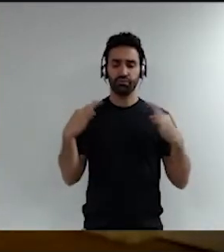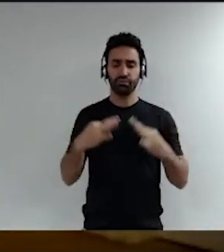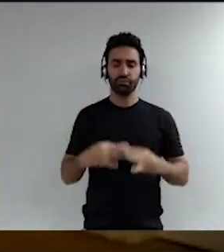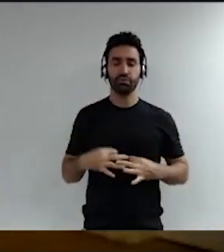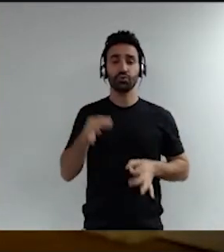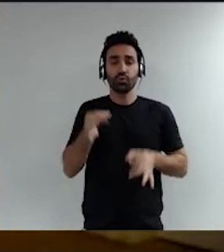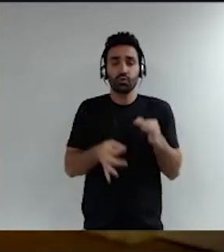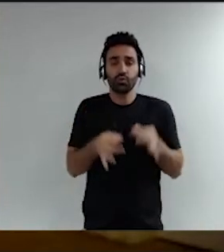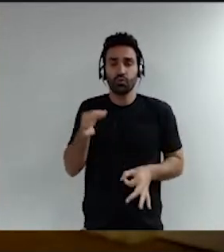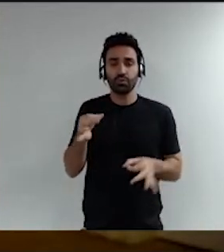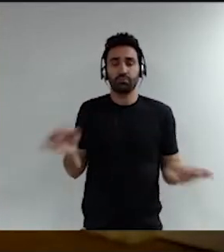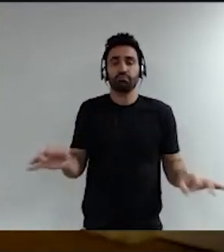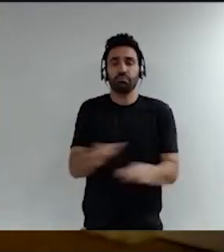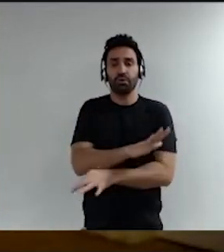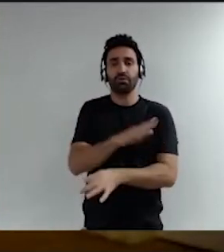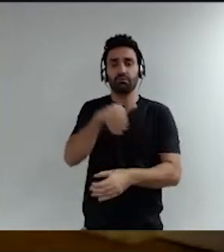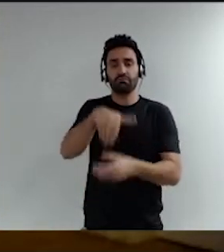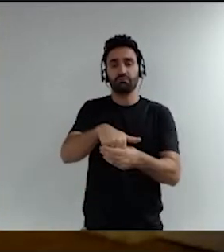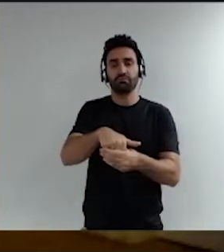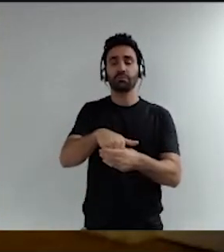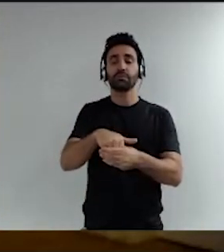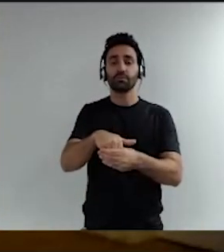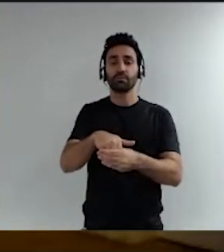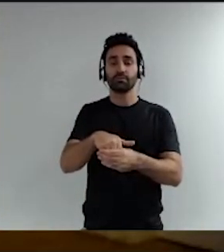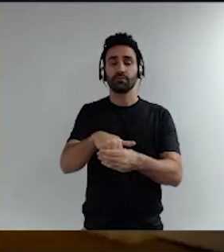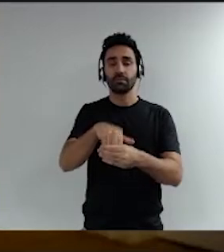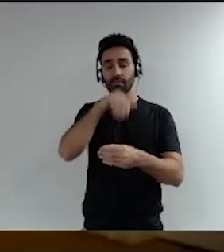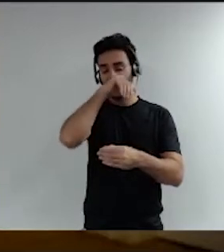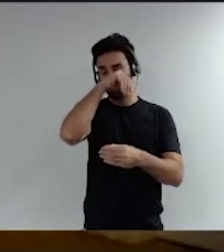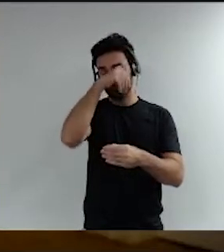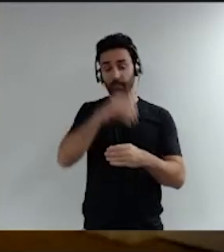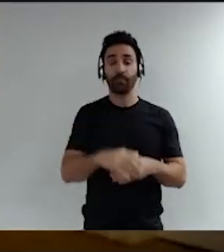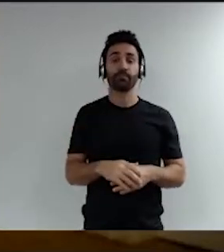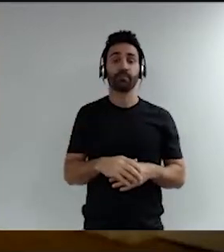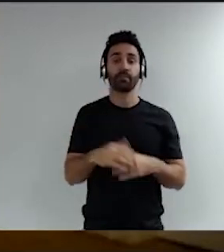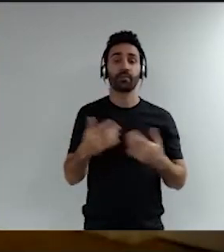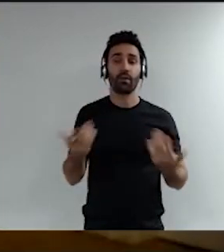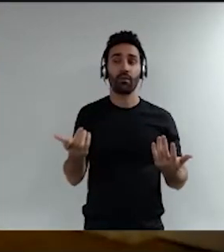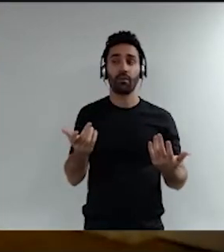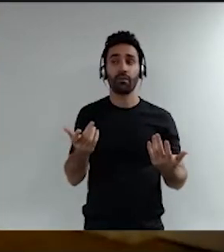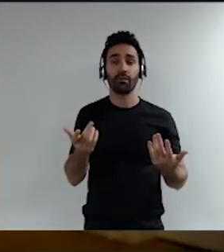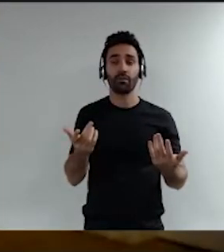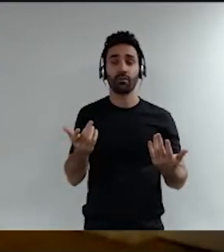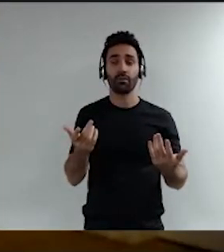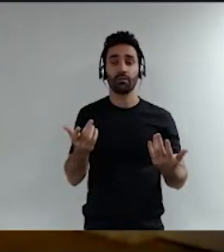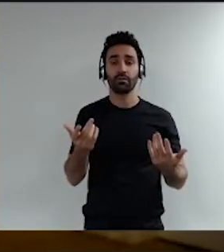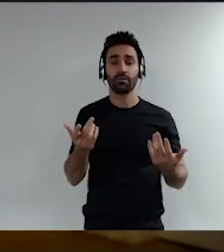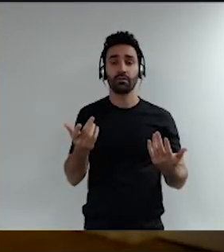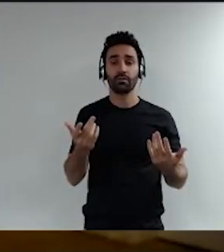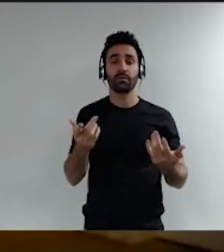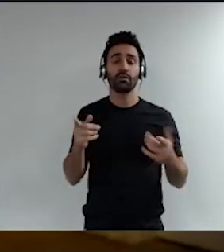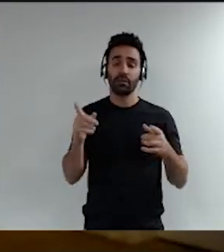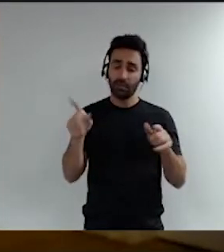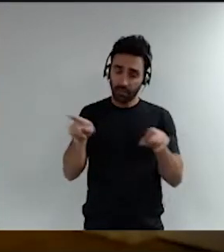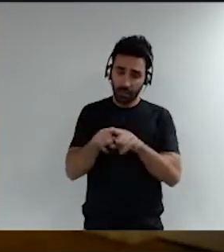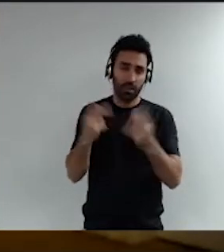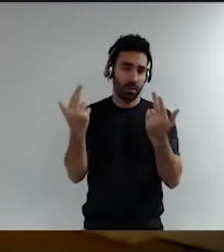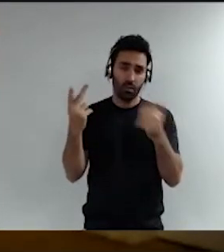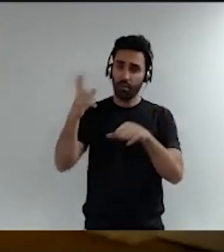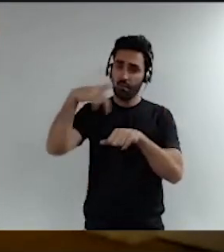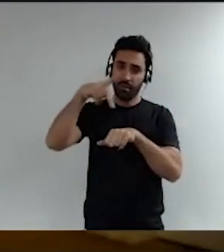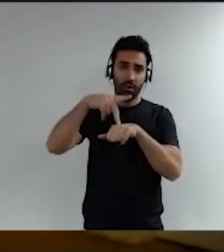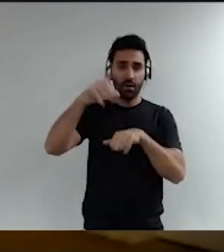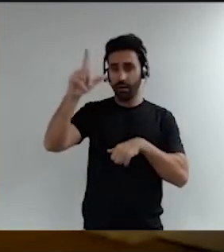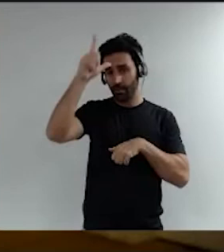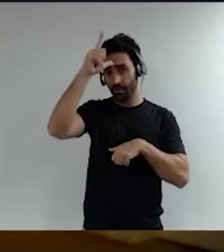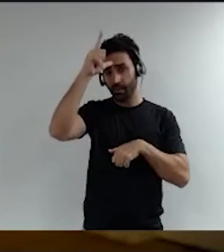elabora um voto, nem voto vencido se manifesta, de modo geral. Exceção na Corte Constitucional Alemã e